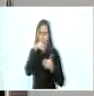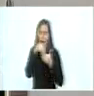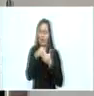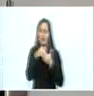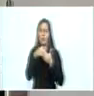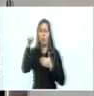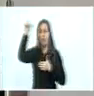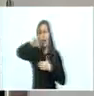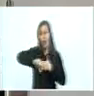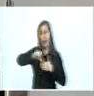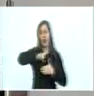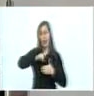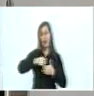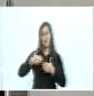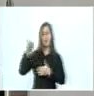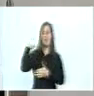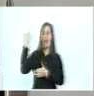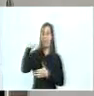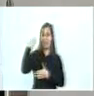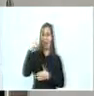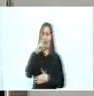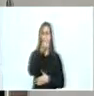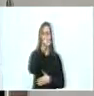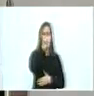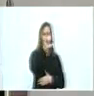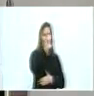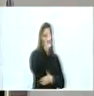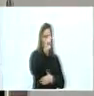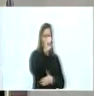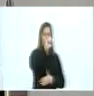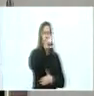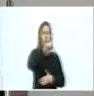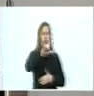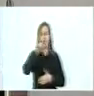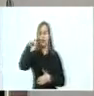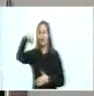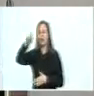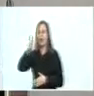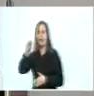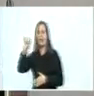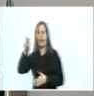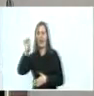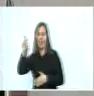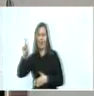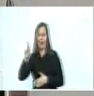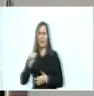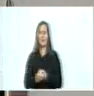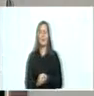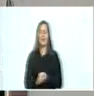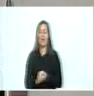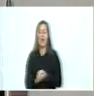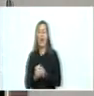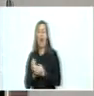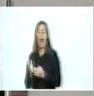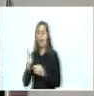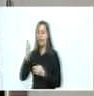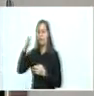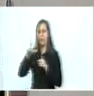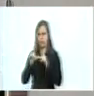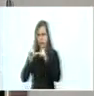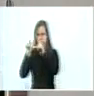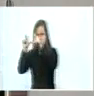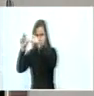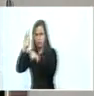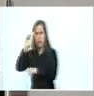no passado entre o Vale do Sol e o Nova Era. Então, com isso, a gente desceu para Belo Horizonte, conseguiu o